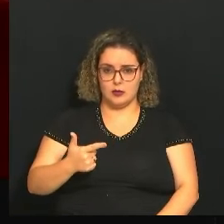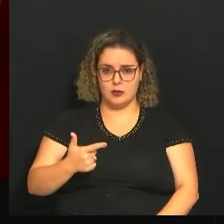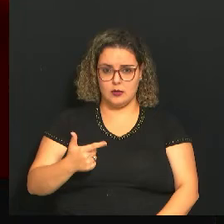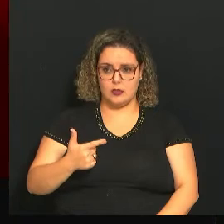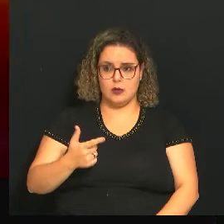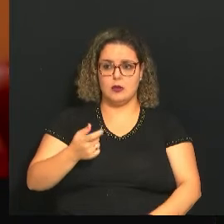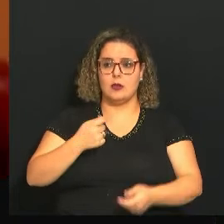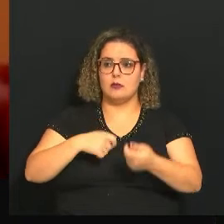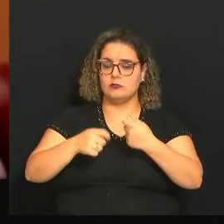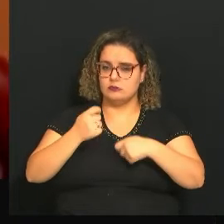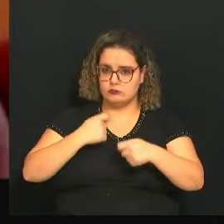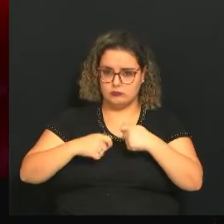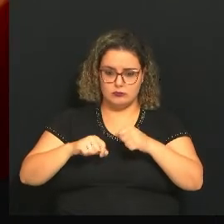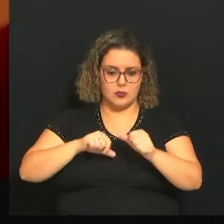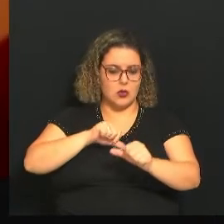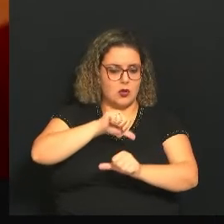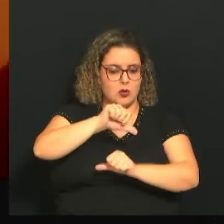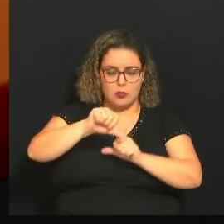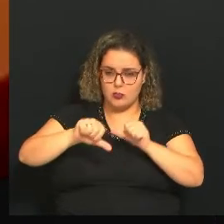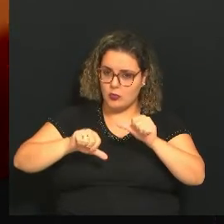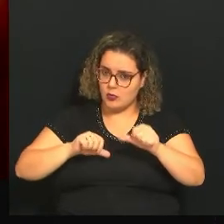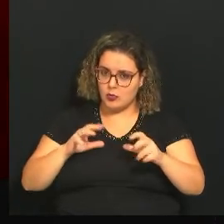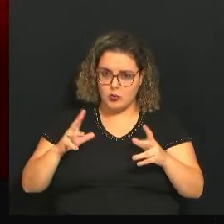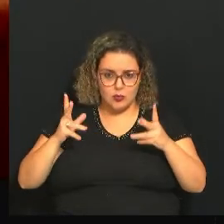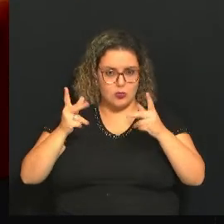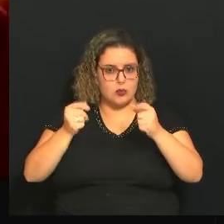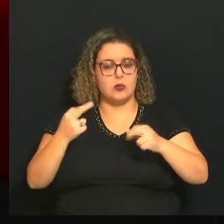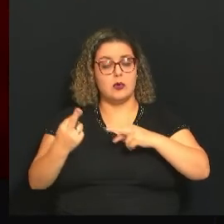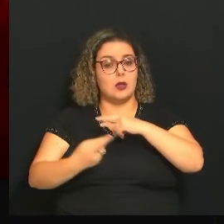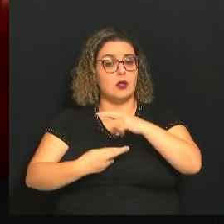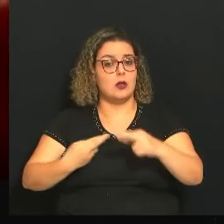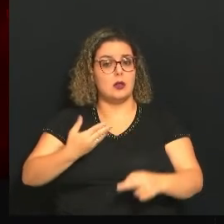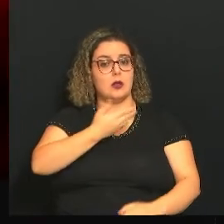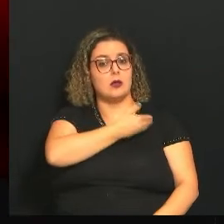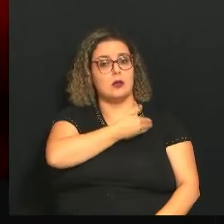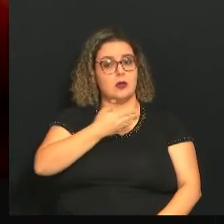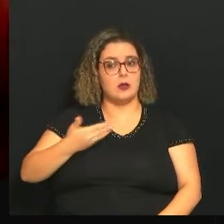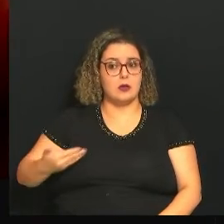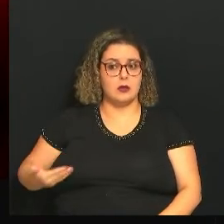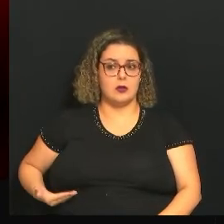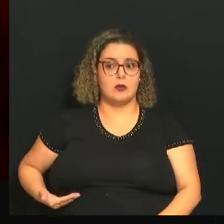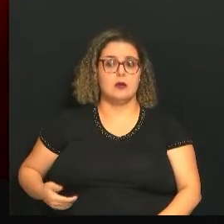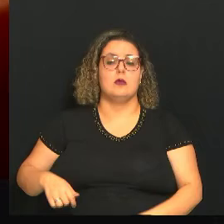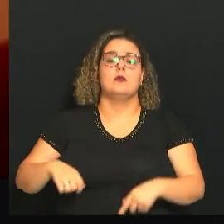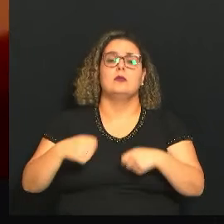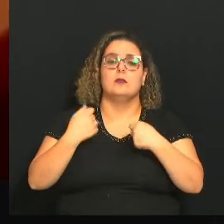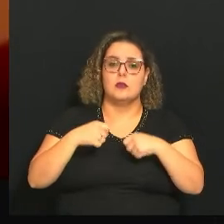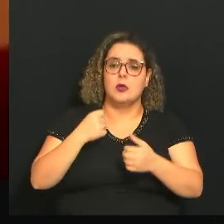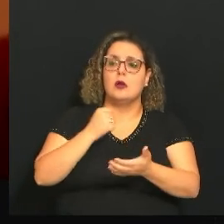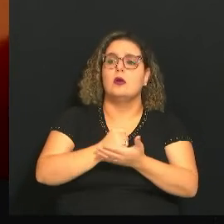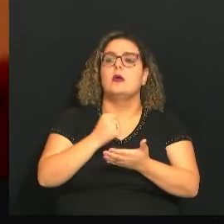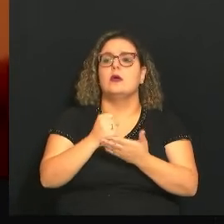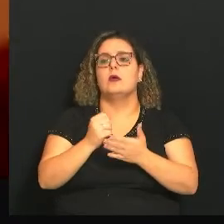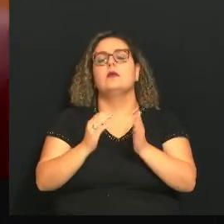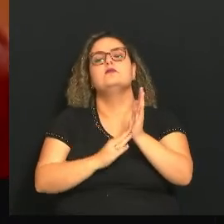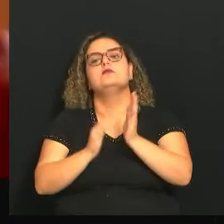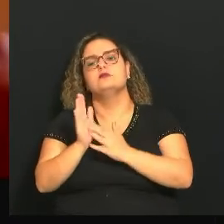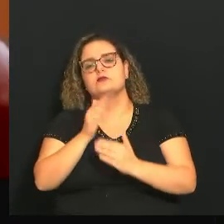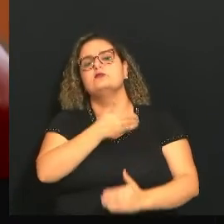que altera totalmente as relações do Estado. Hoje aqui nós estamos falando, tem que contratar servidor público no concurso